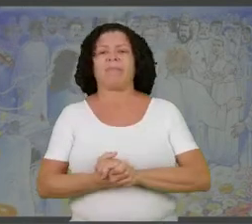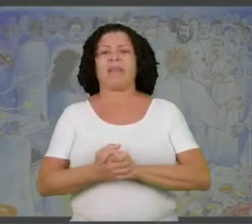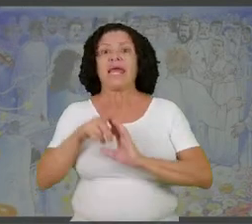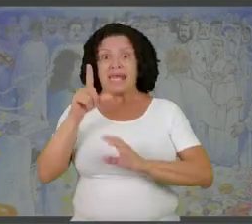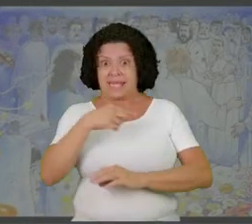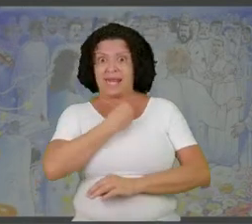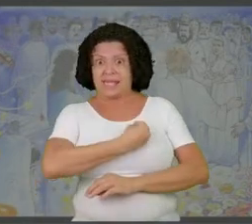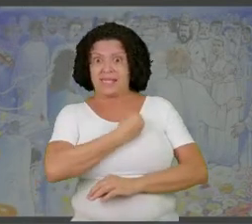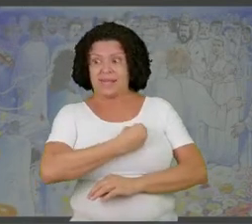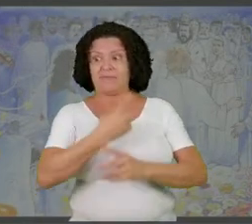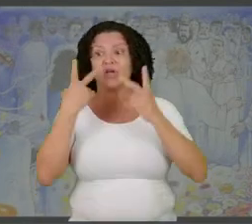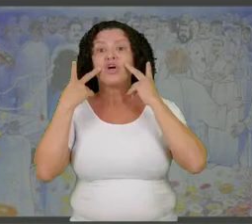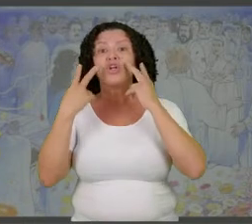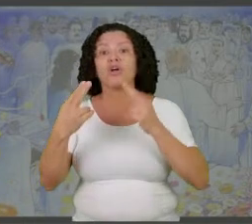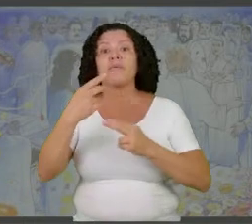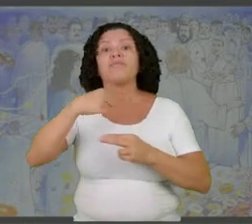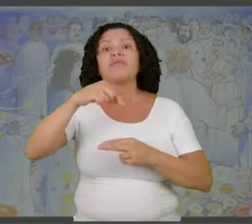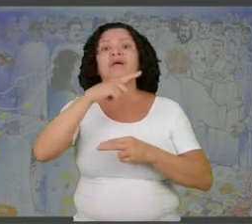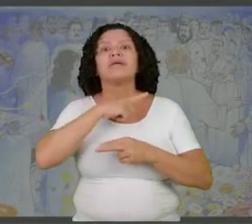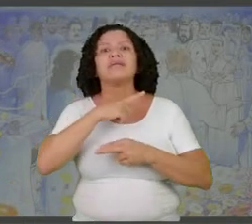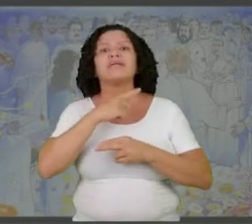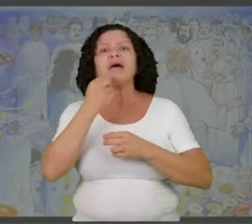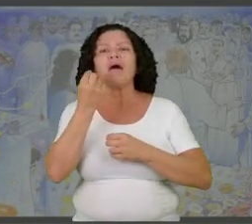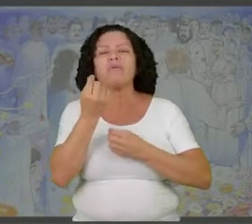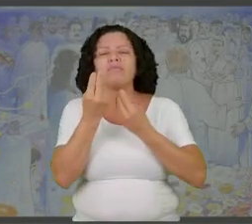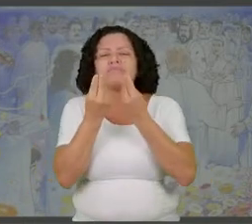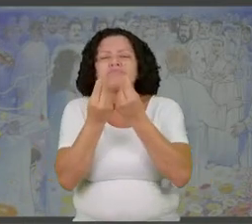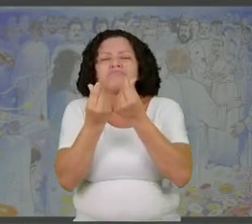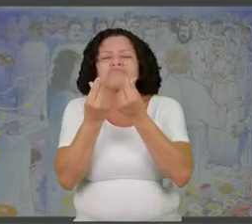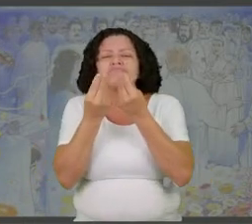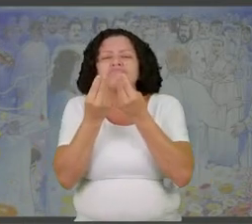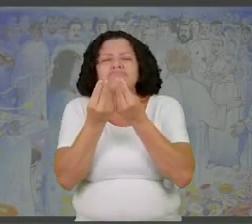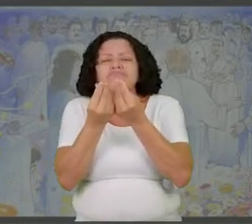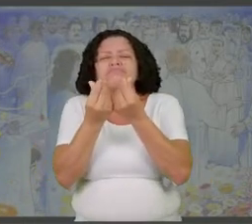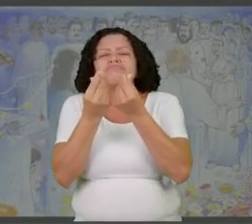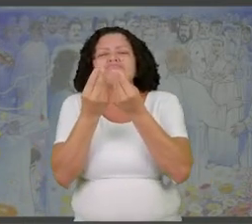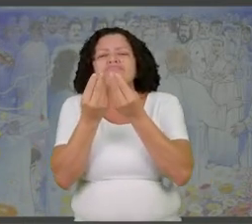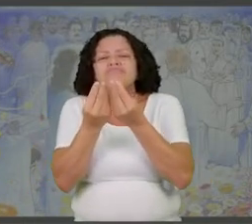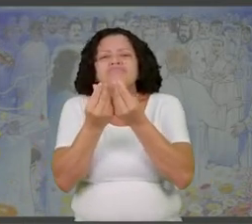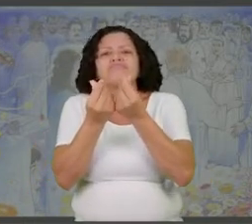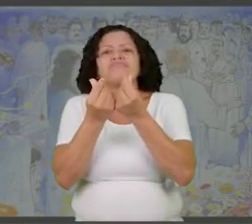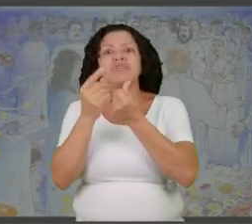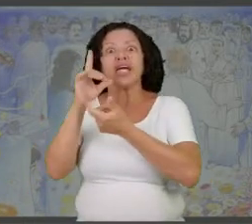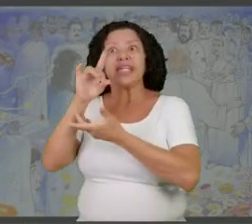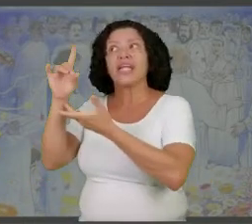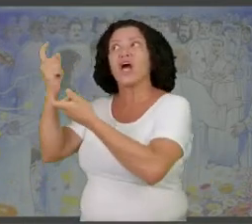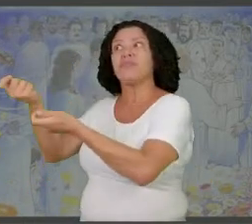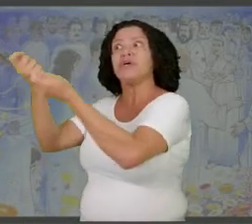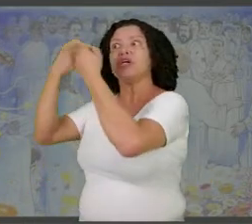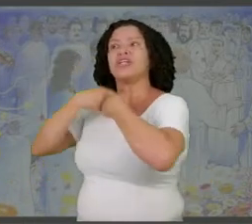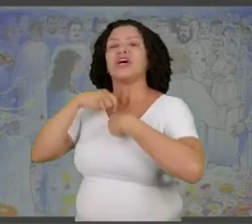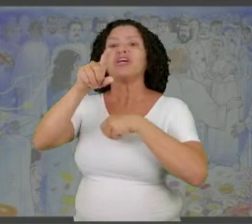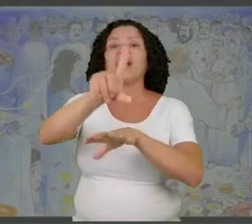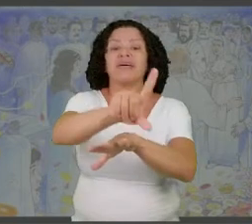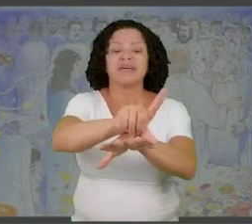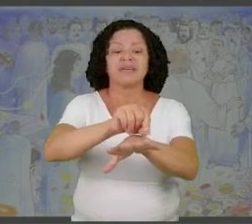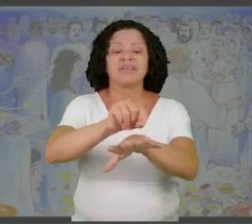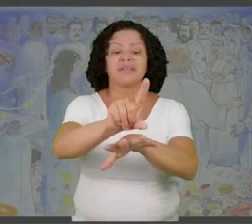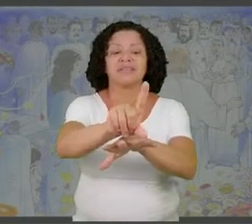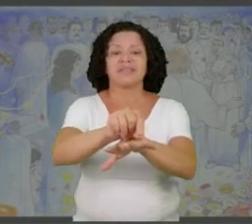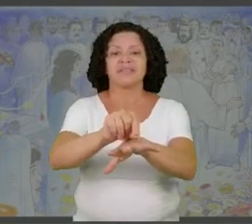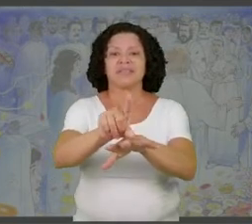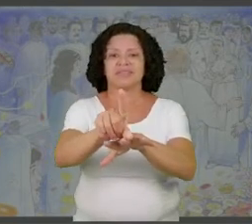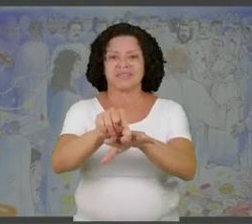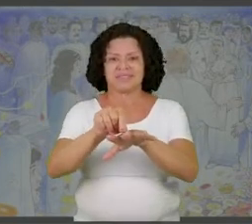nessa vida normal, nós temos uma ferramenta fundamental que nos foi dada por Deus, que é o livre-arbítrio,